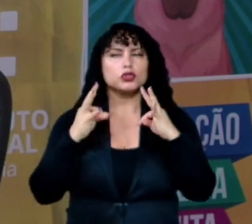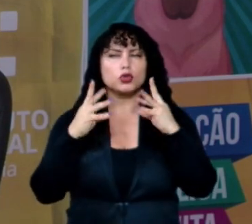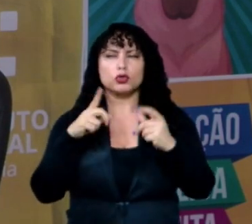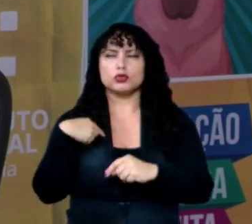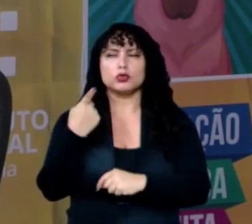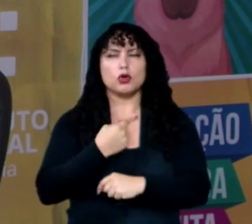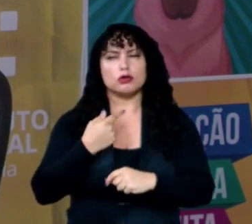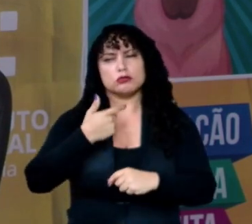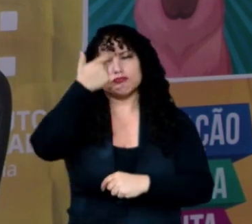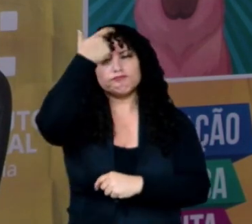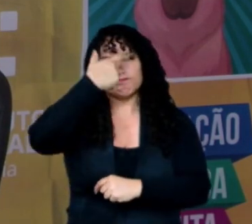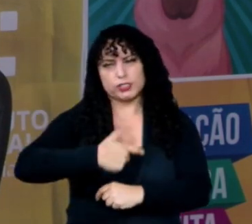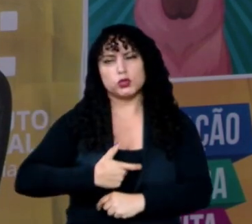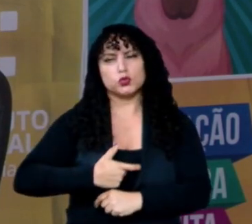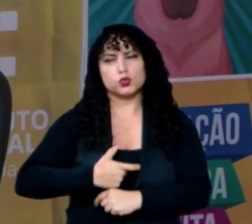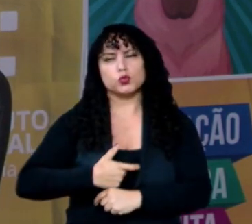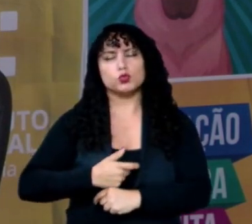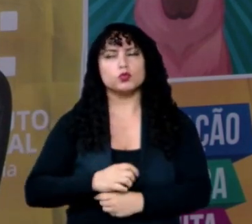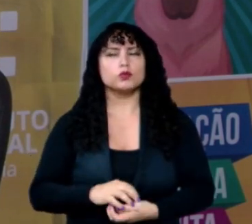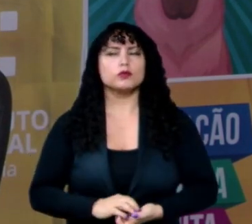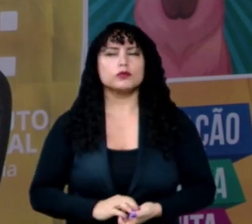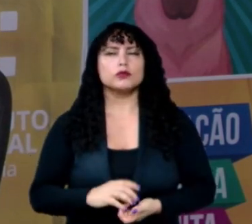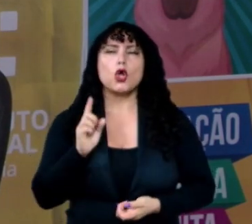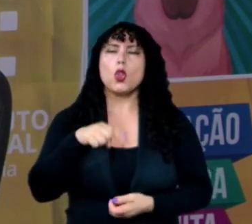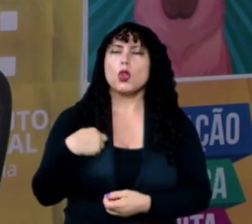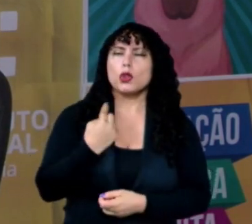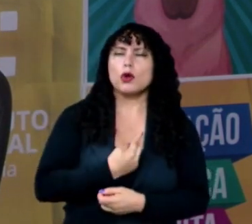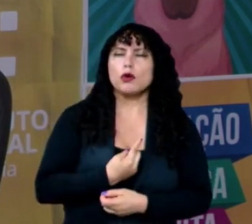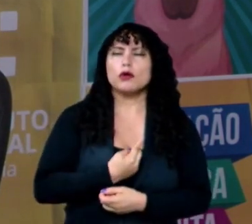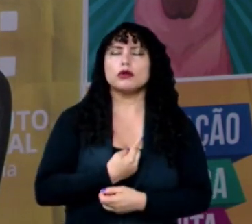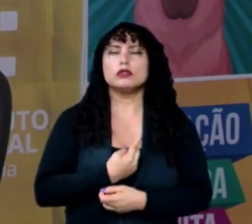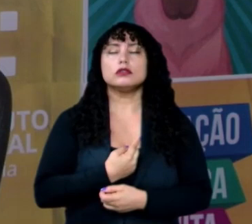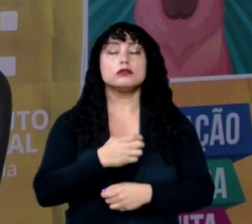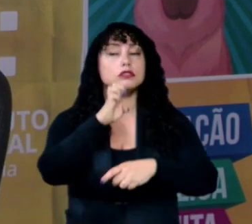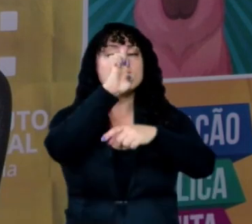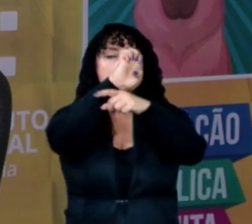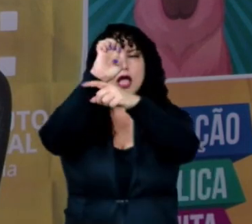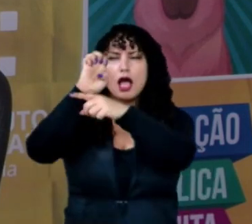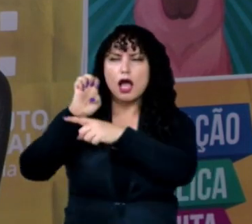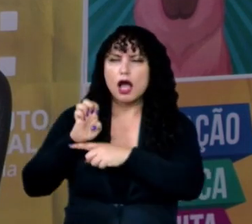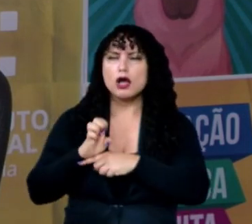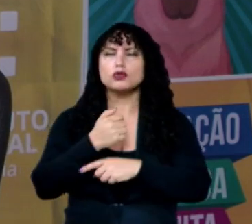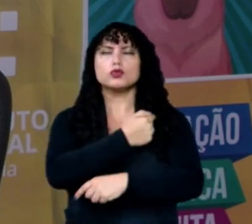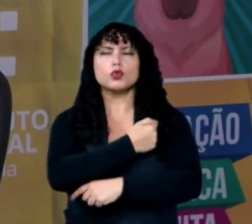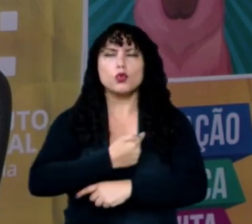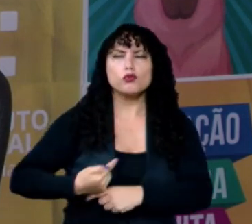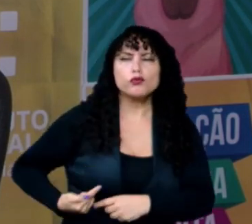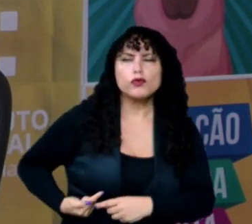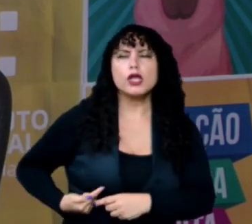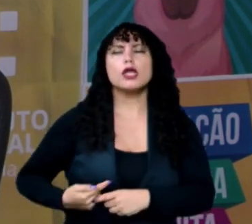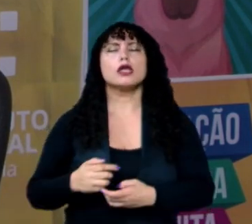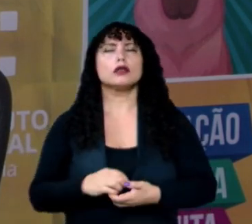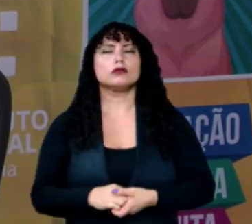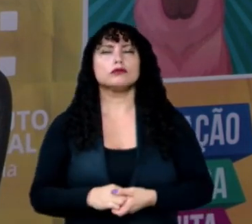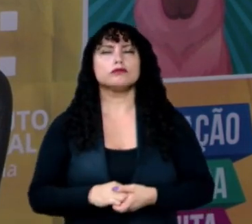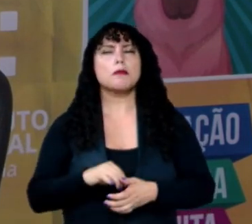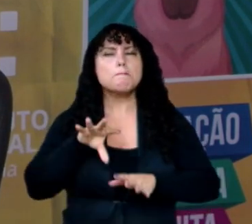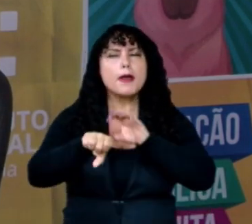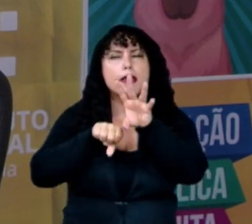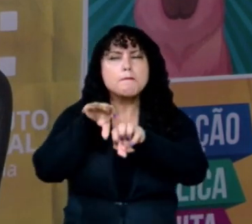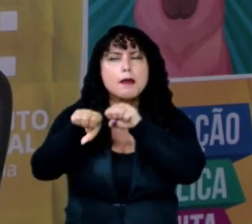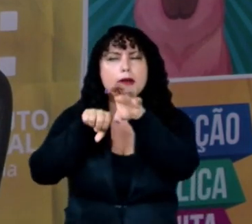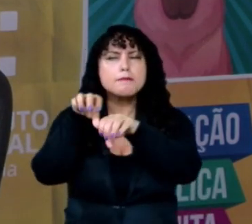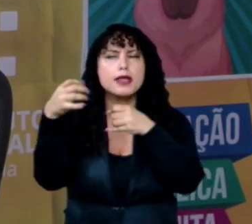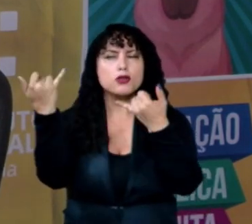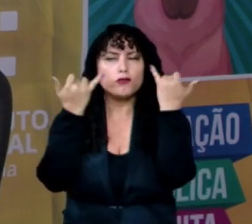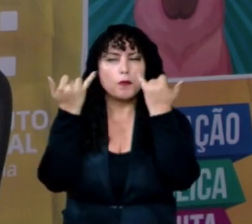nós, como cidadãos, né? A gente, o Estado, muitas vezes, os governos, acabam coletando